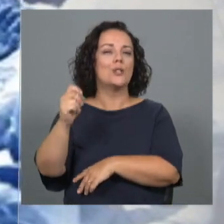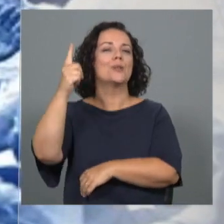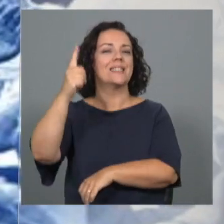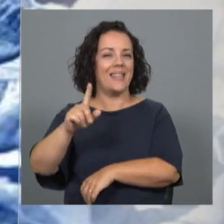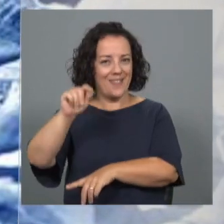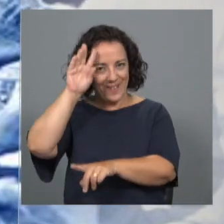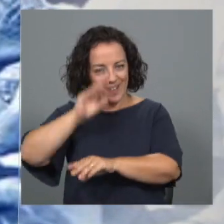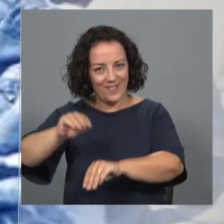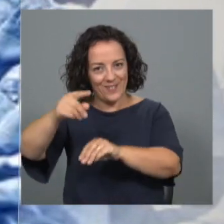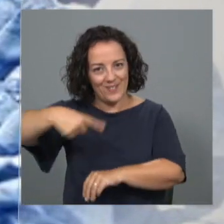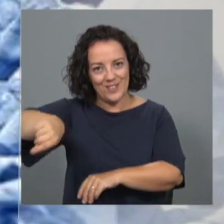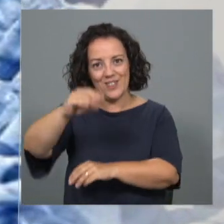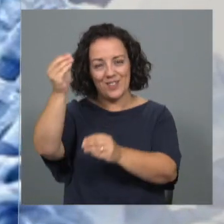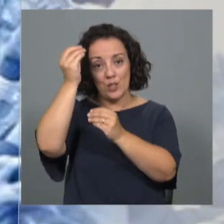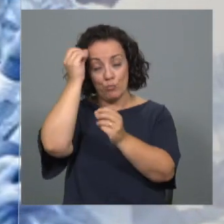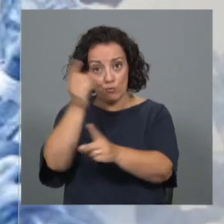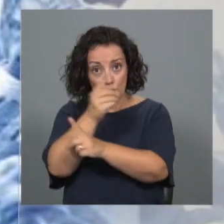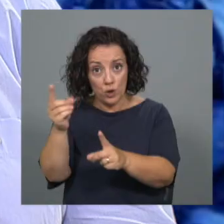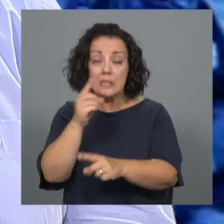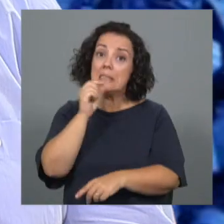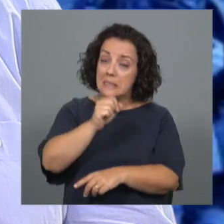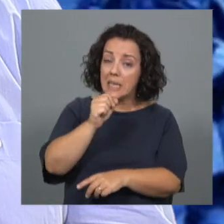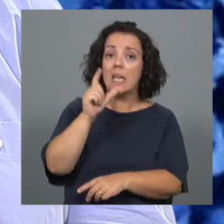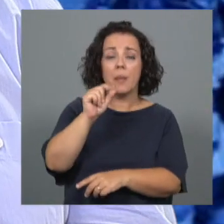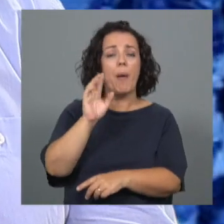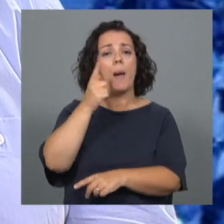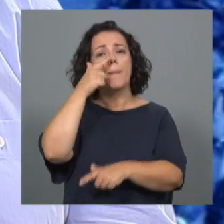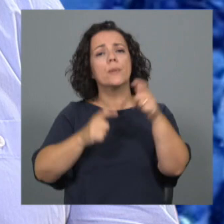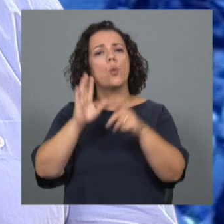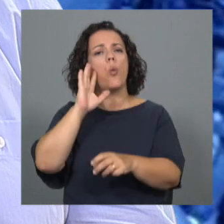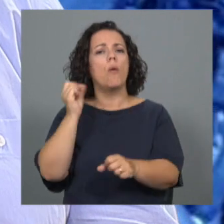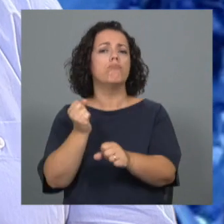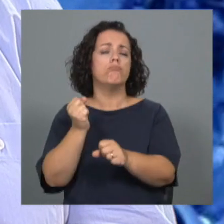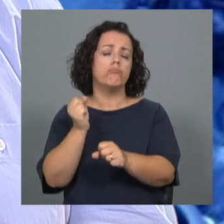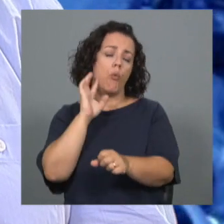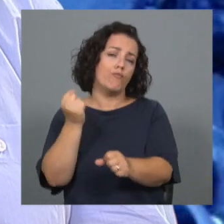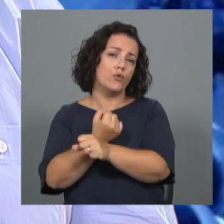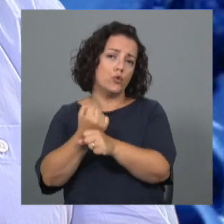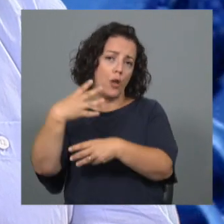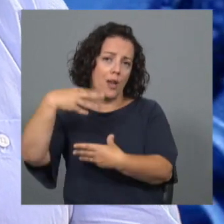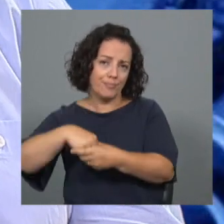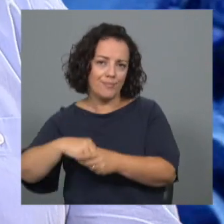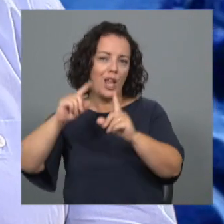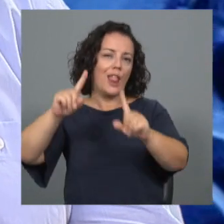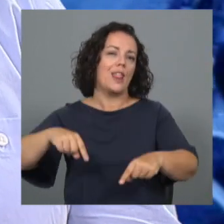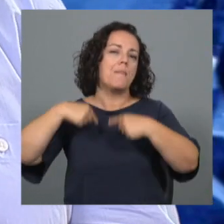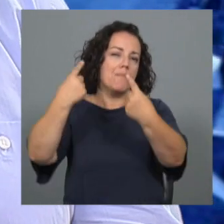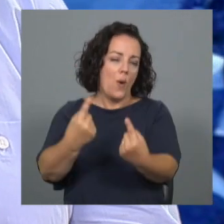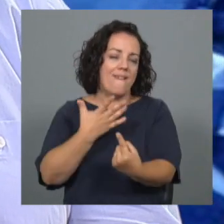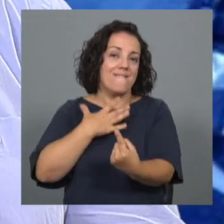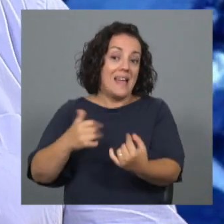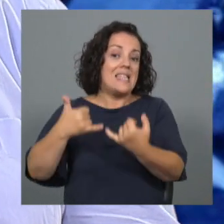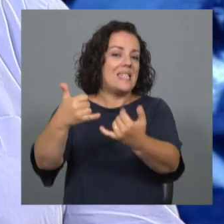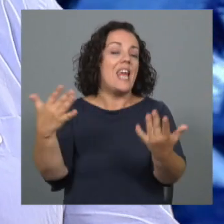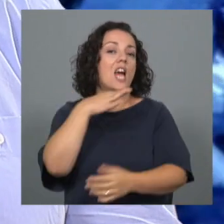formação dos professores. Dos professores e mais, de pessoal não docente também, depois a pensar levá-lo às famílias, que exatamente nesse sentido, o